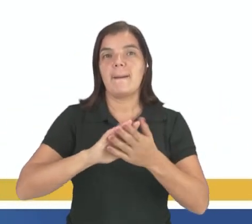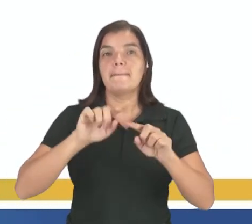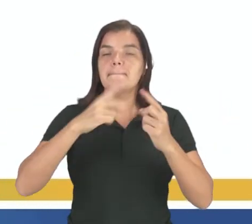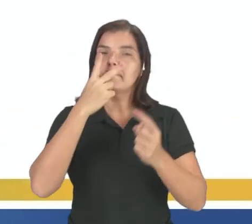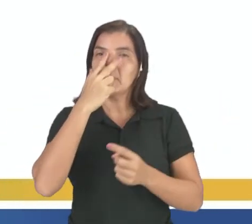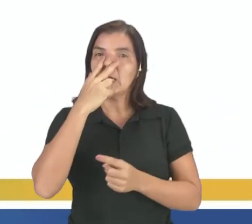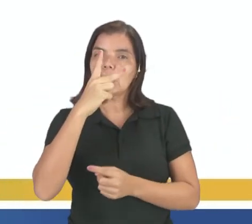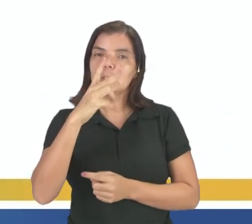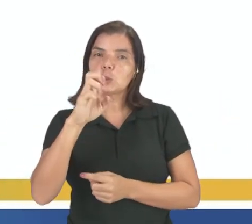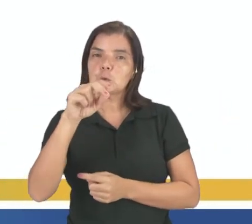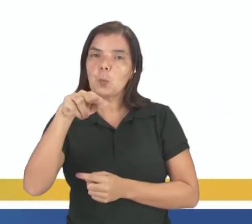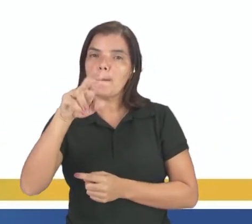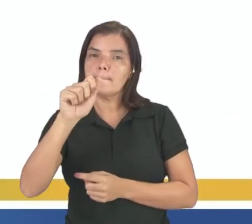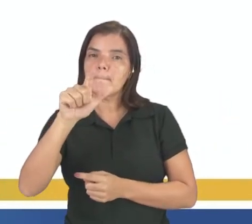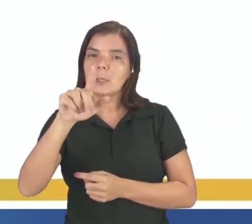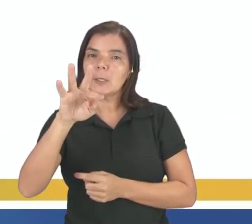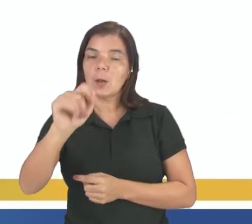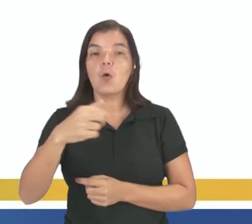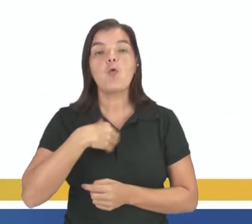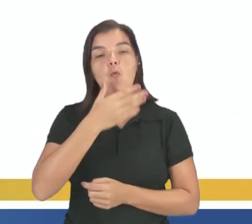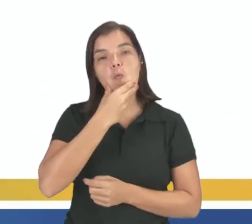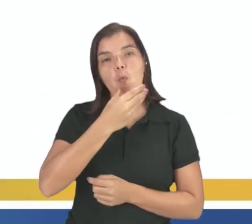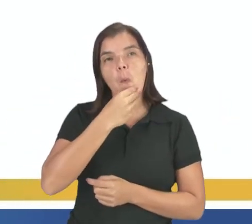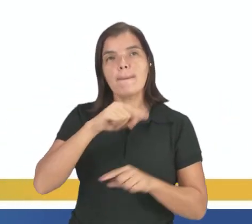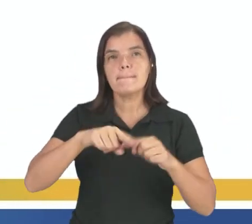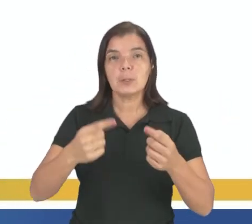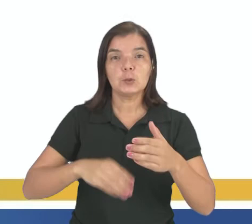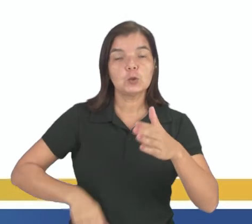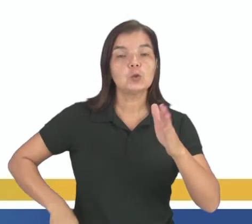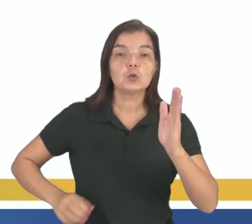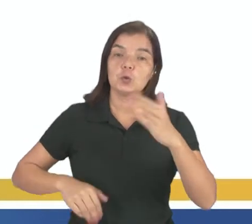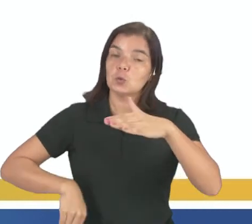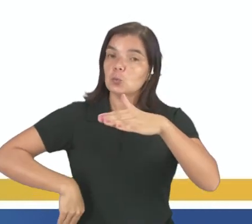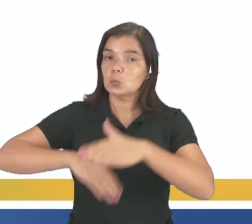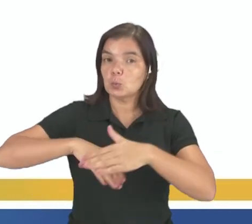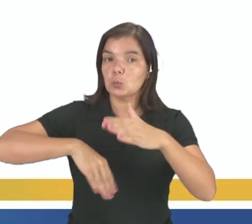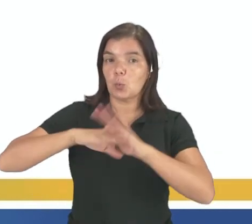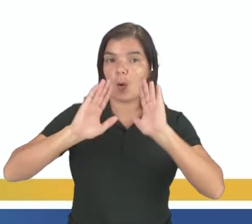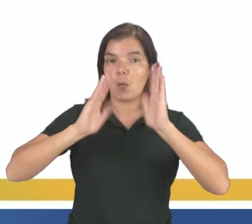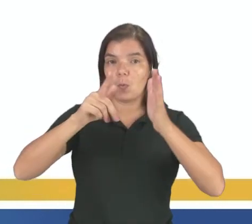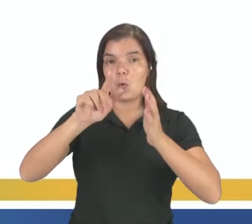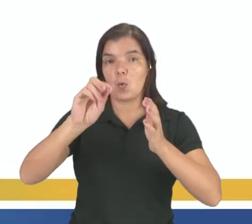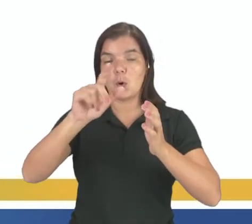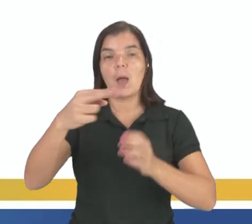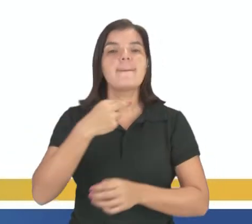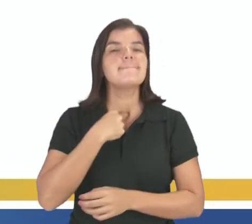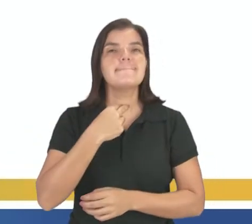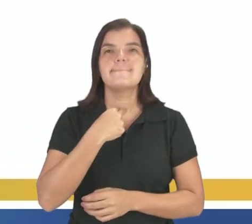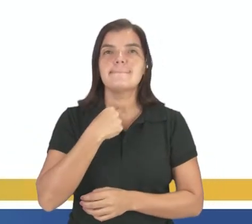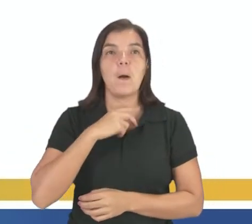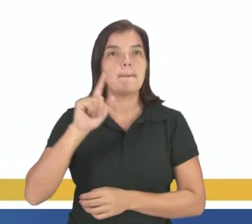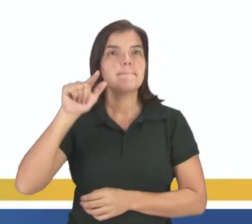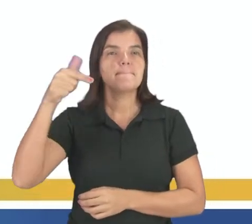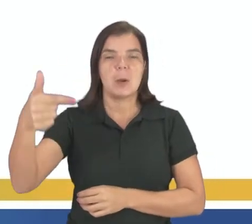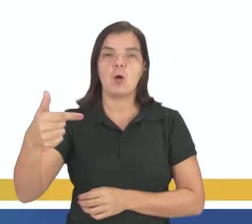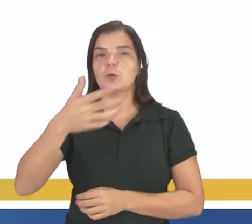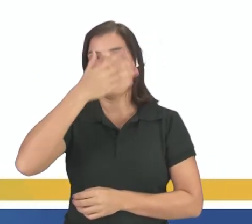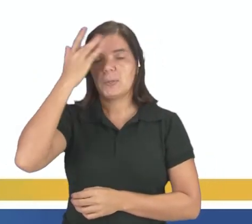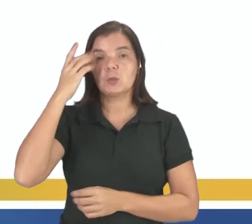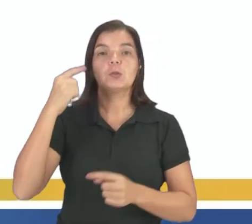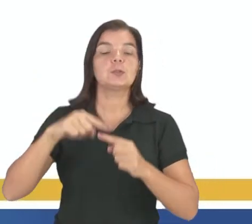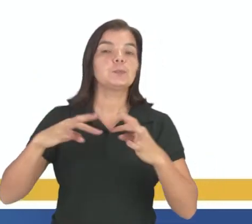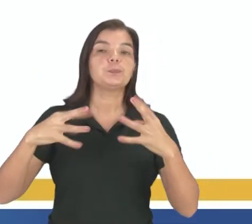fosse um pênalti durante a cobrança o atleta deverá chutar a bola diretamente a gol e não poderá passar para outra atleta